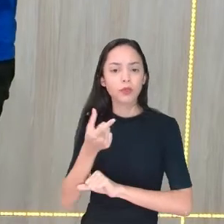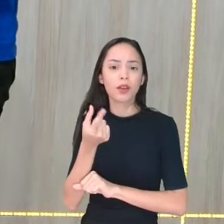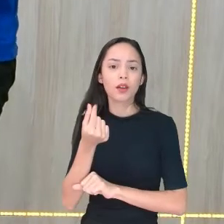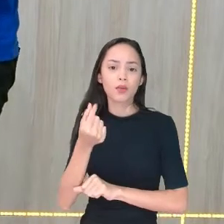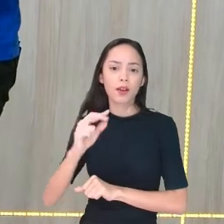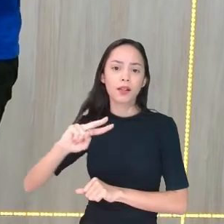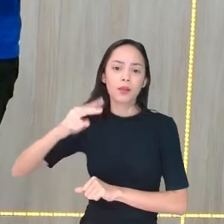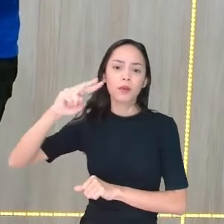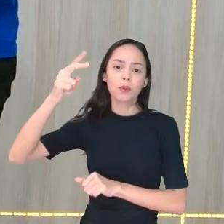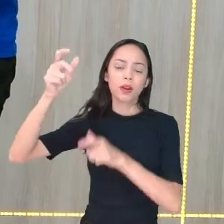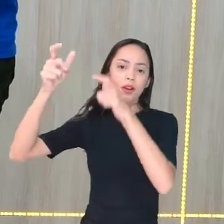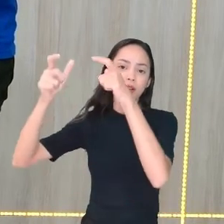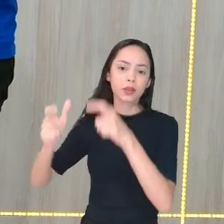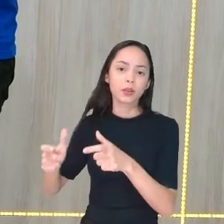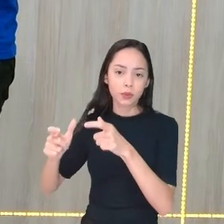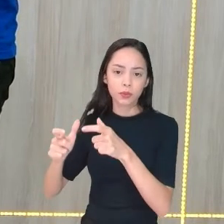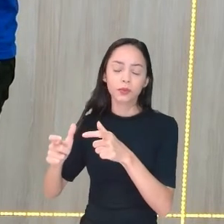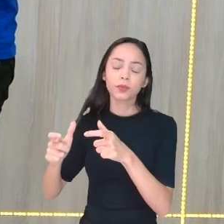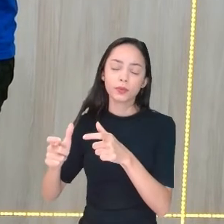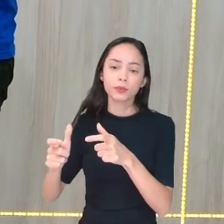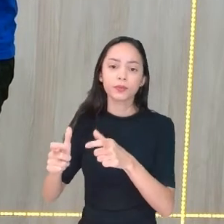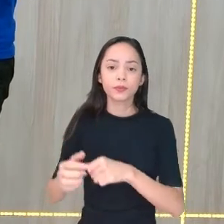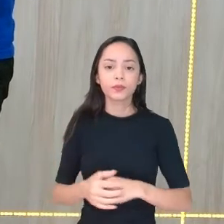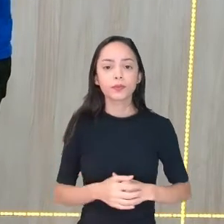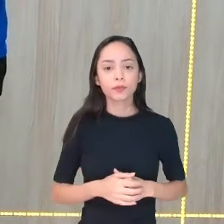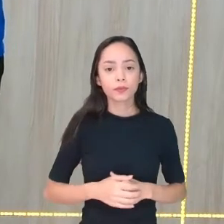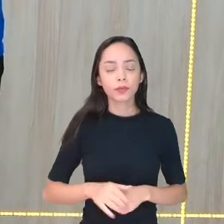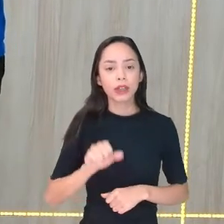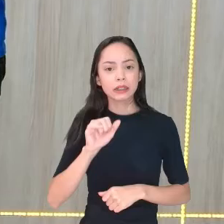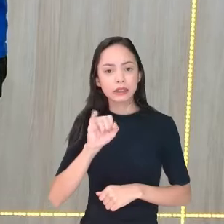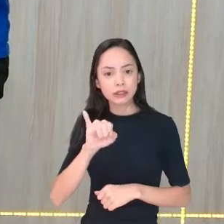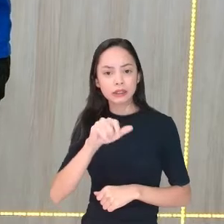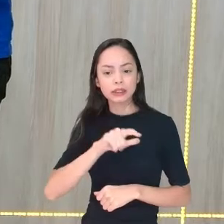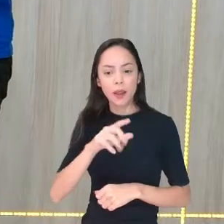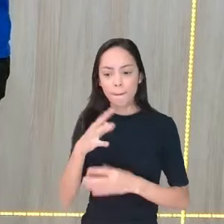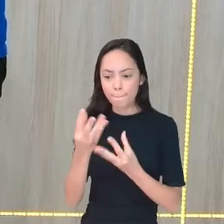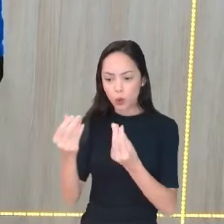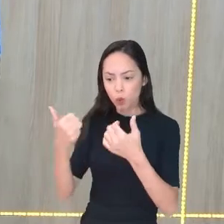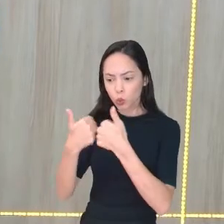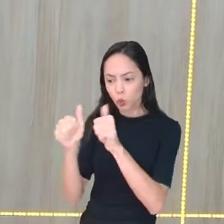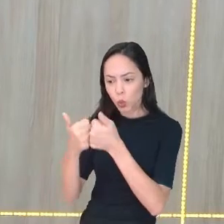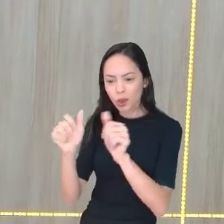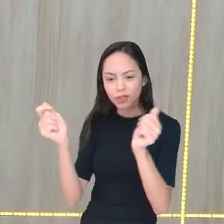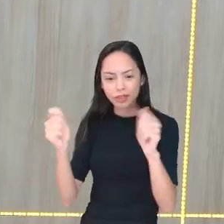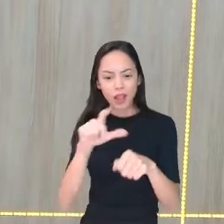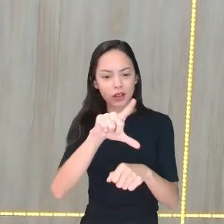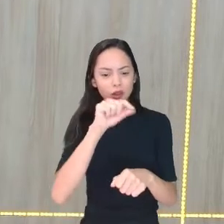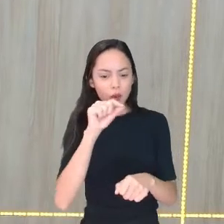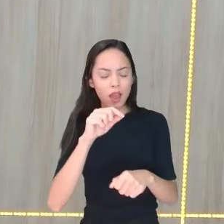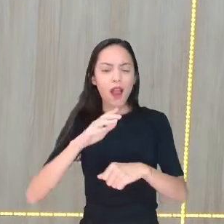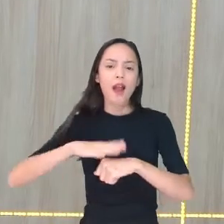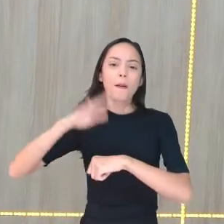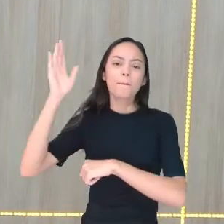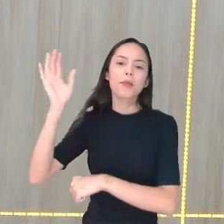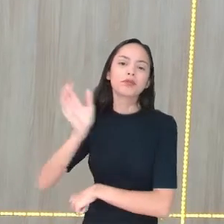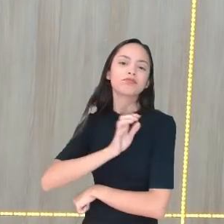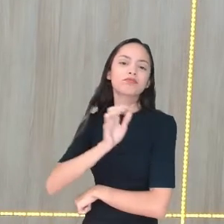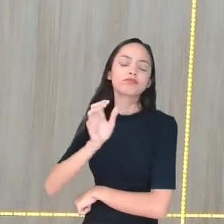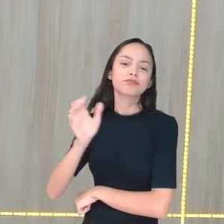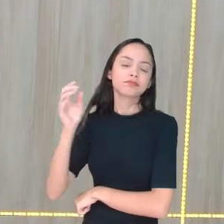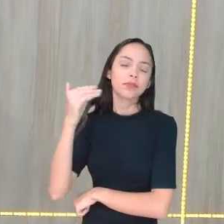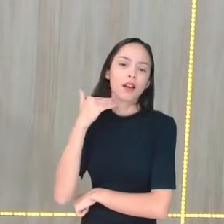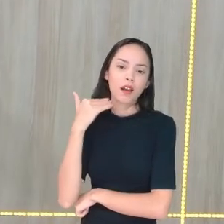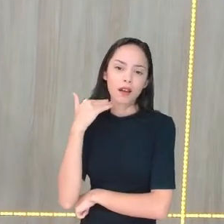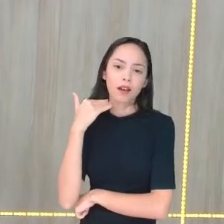de ônibus passam por ali, né, mais vai ser a procura, porque, então, eu posso morar ali porque meu ônibus passa ali